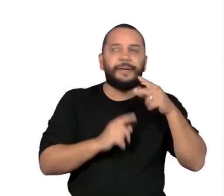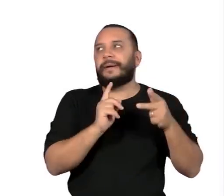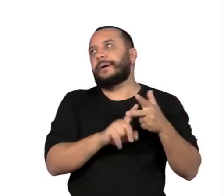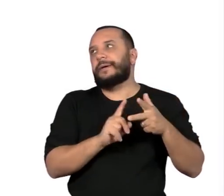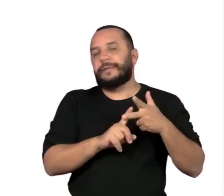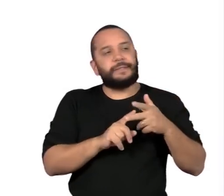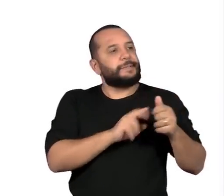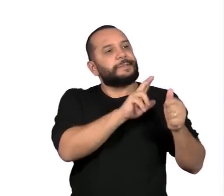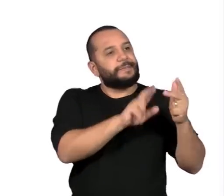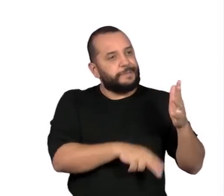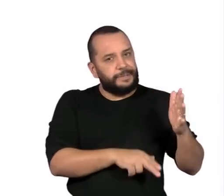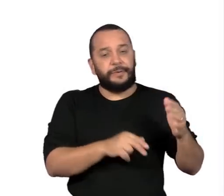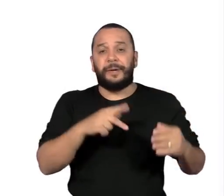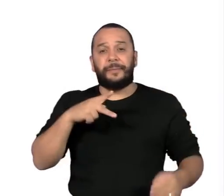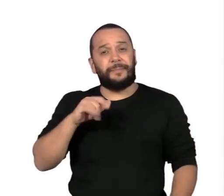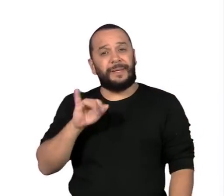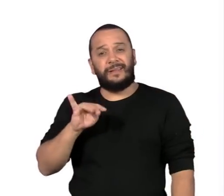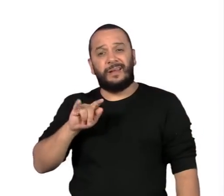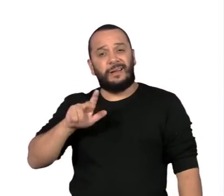assim.